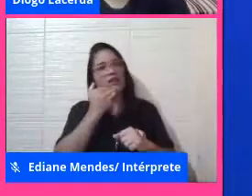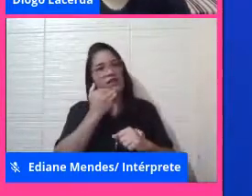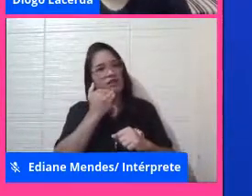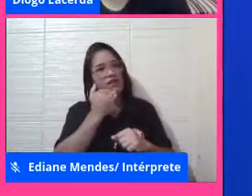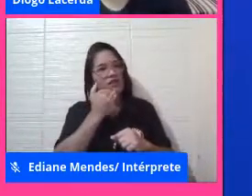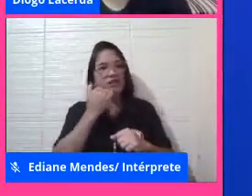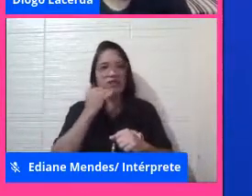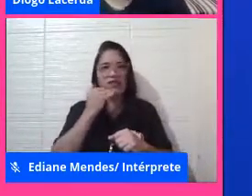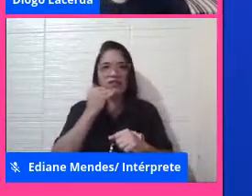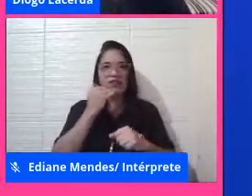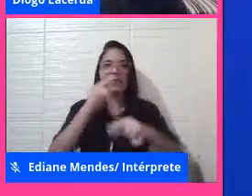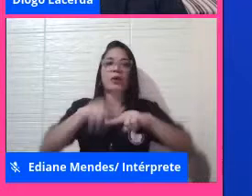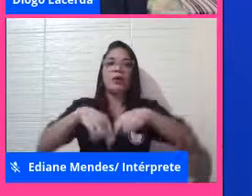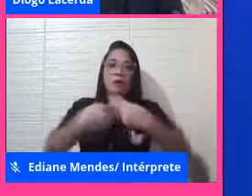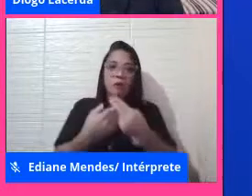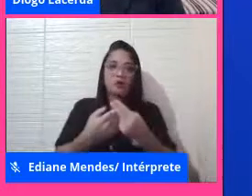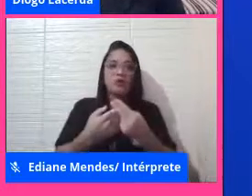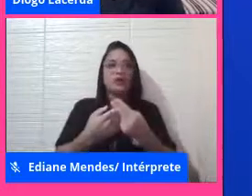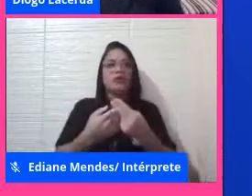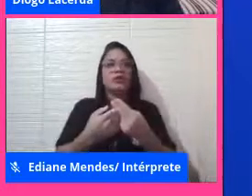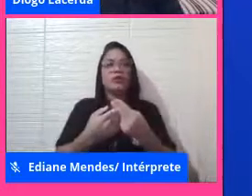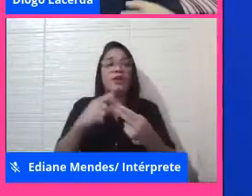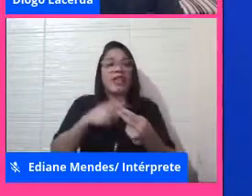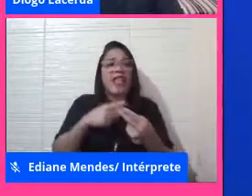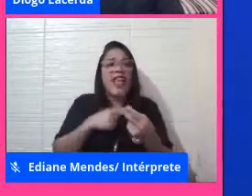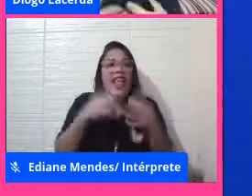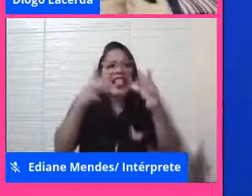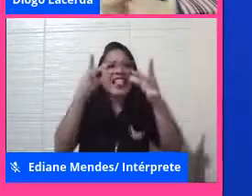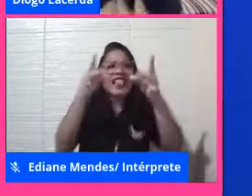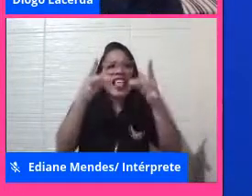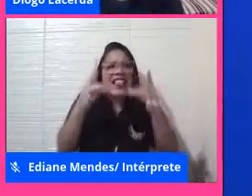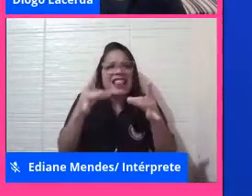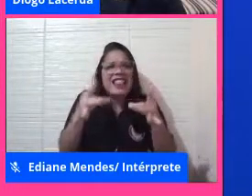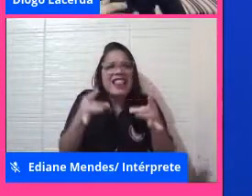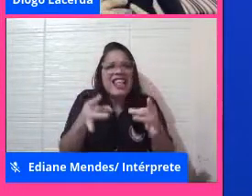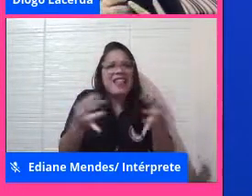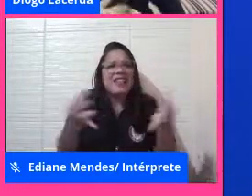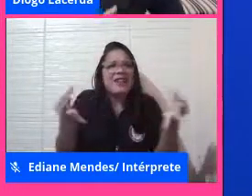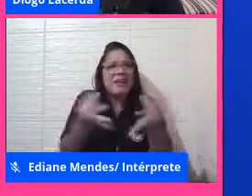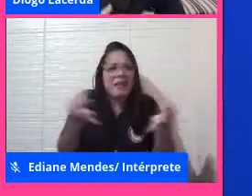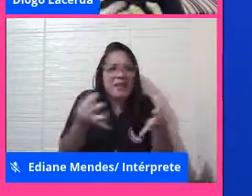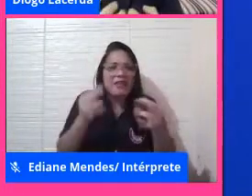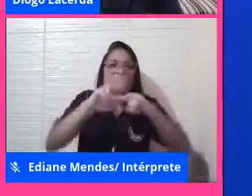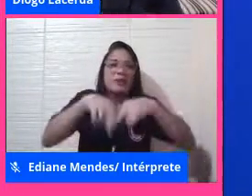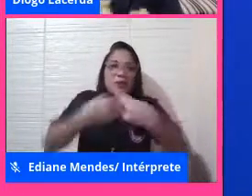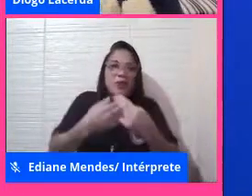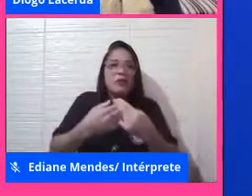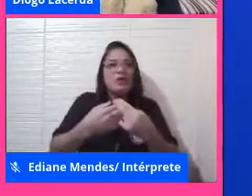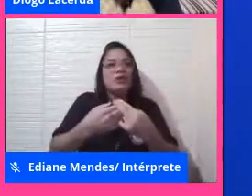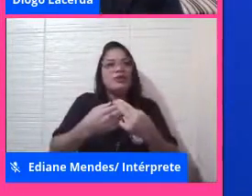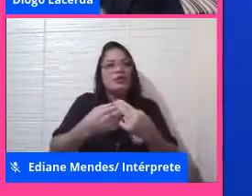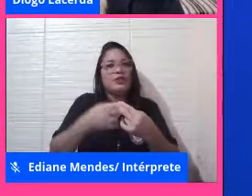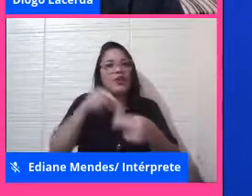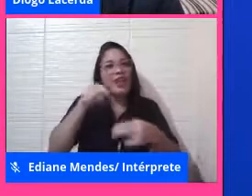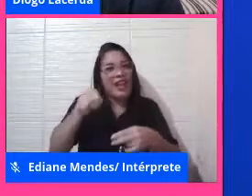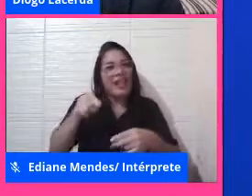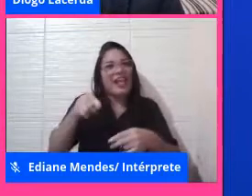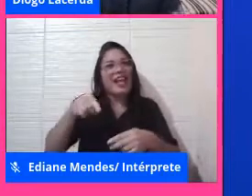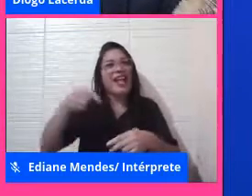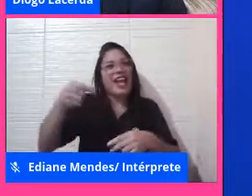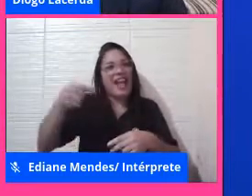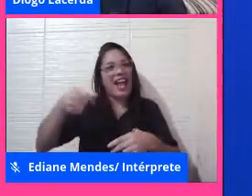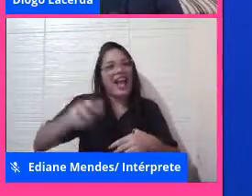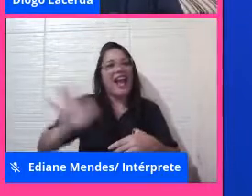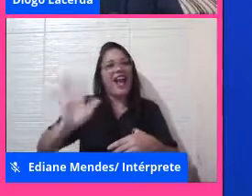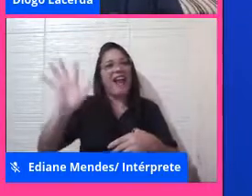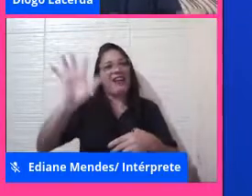altíssima, com alto nível de detalhe. E por isso que a impressora de resina ela é mais cara, porque ela entrega um produto com maior